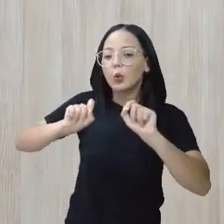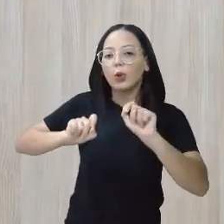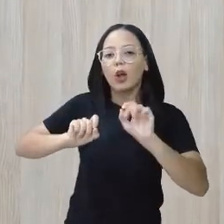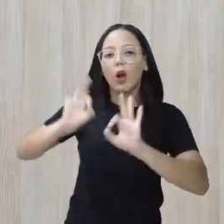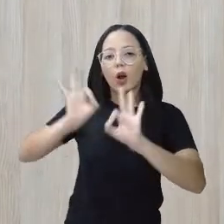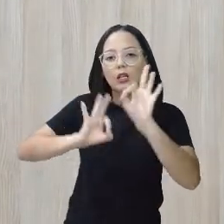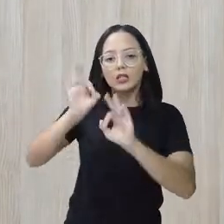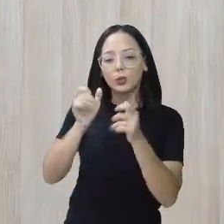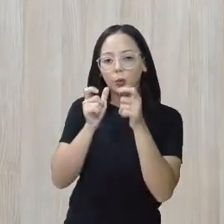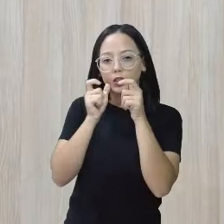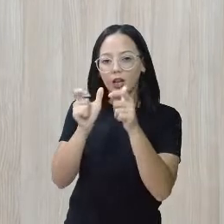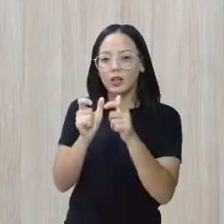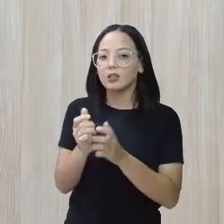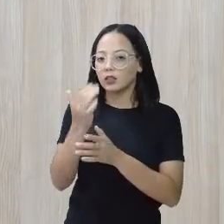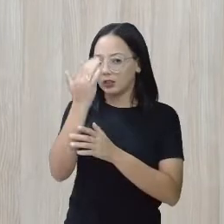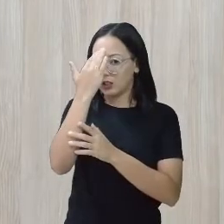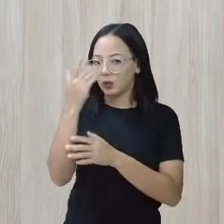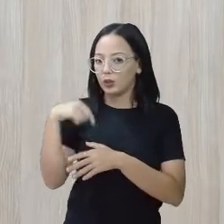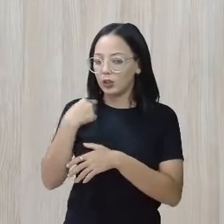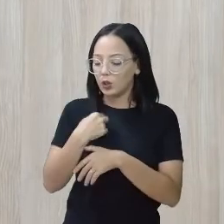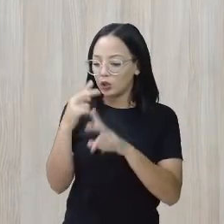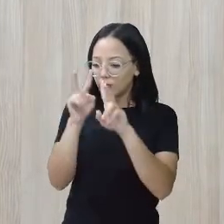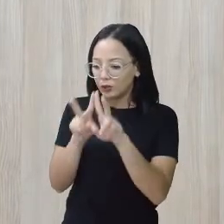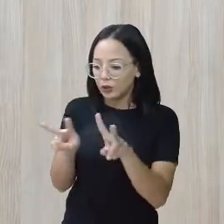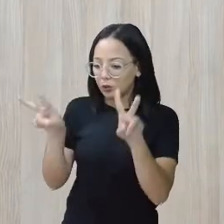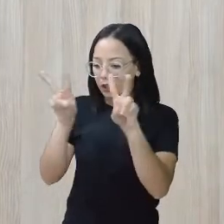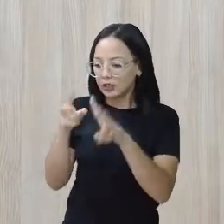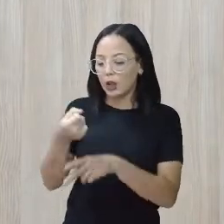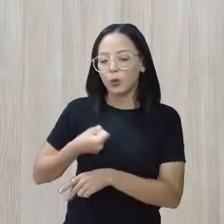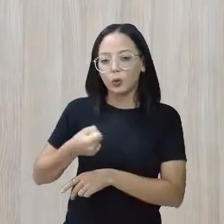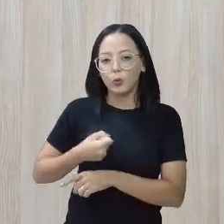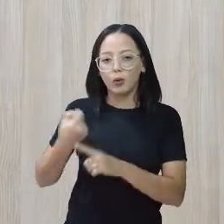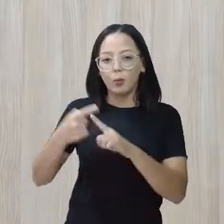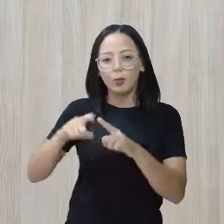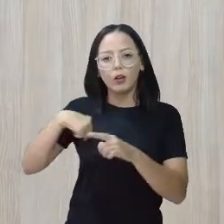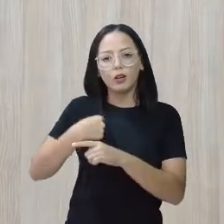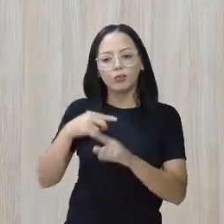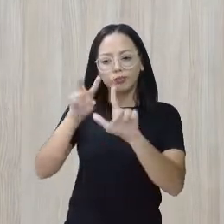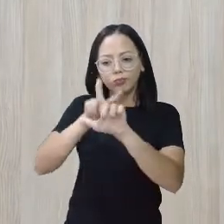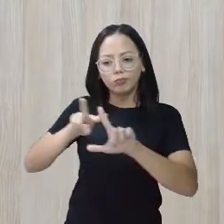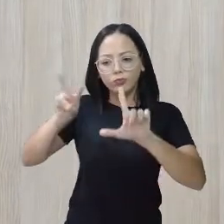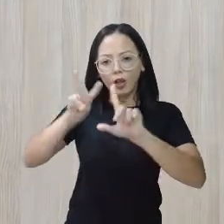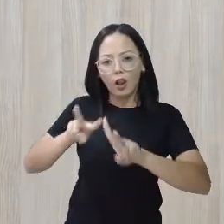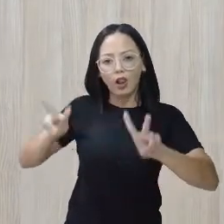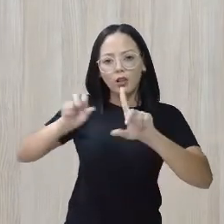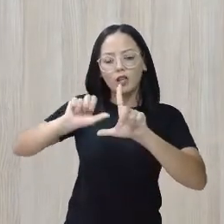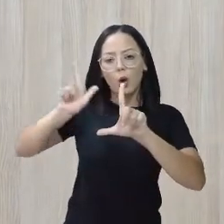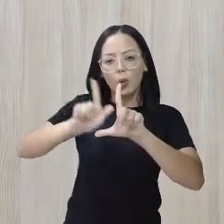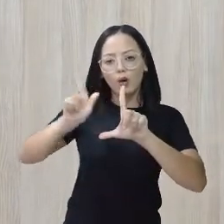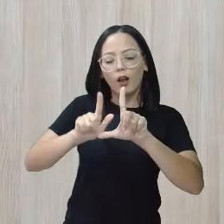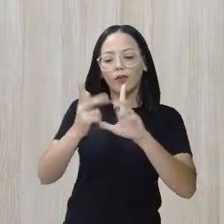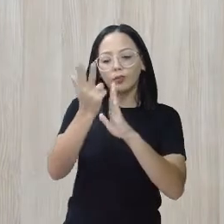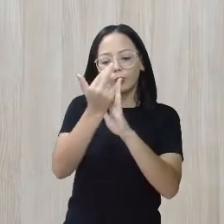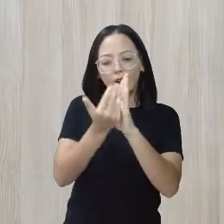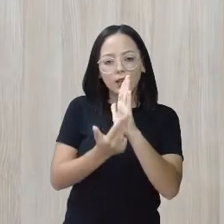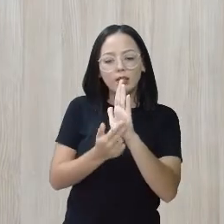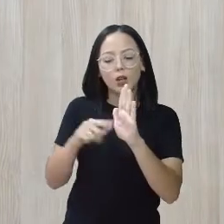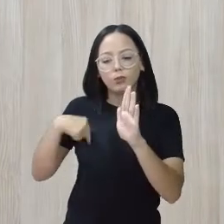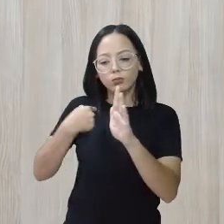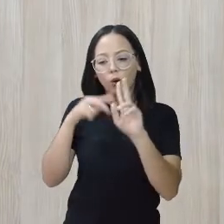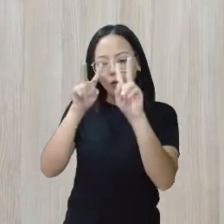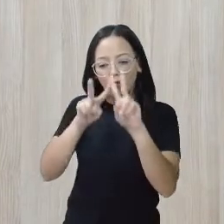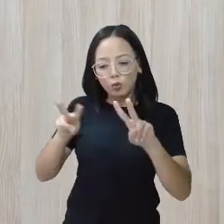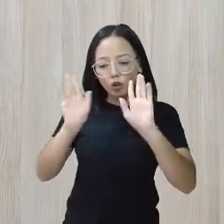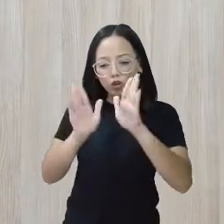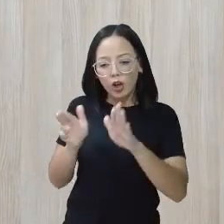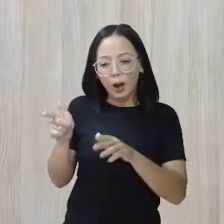mais interessante no sentido de visualizar o número. Quando a gente analisa um gráfico, o elemento visual, né, o desenho, faz com que a gente